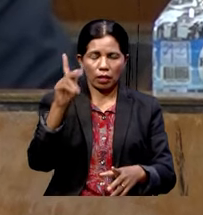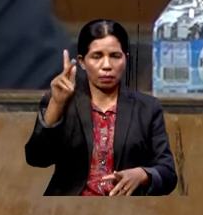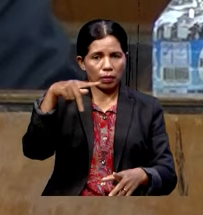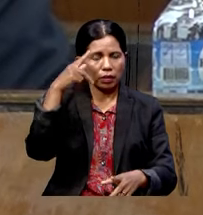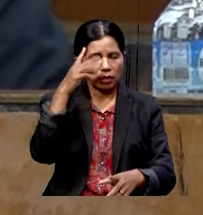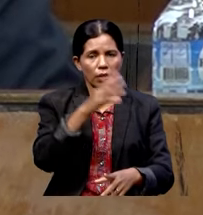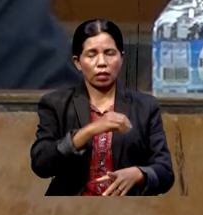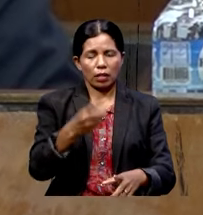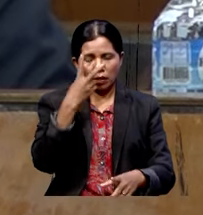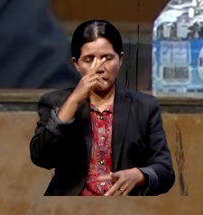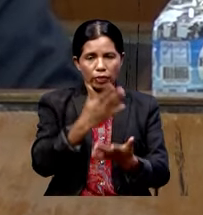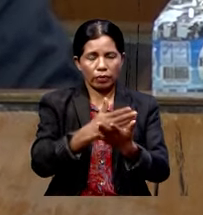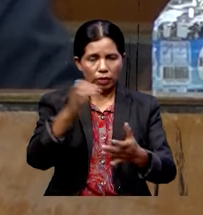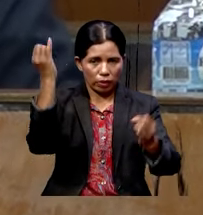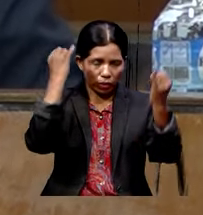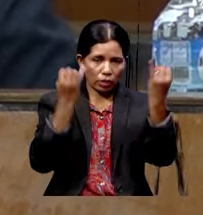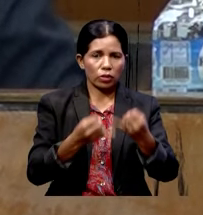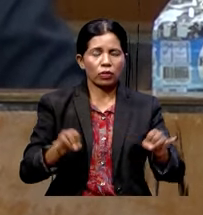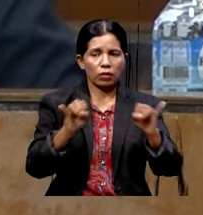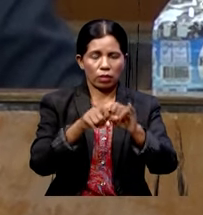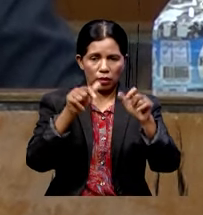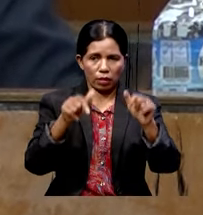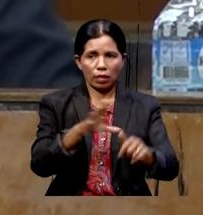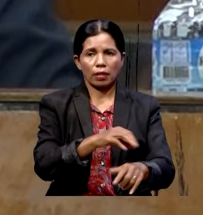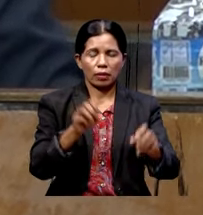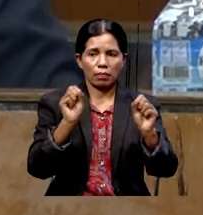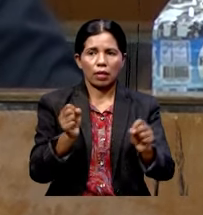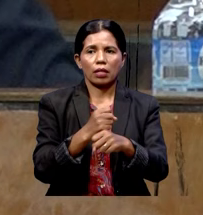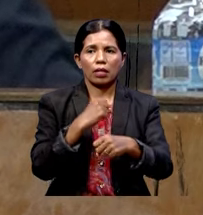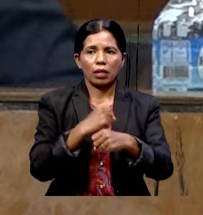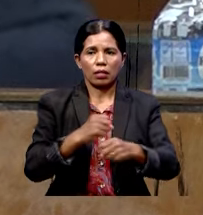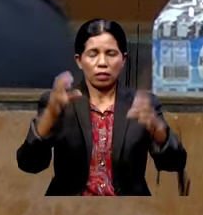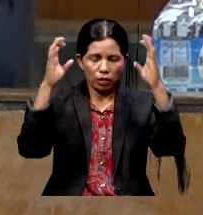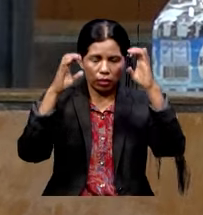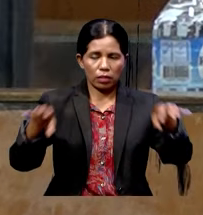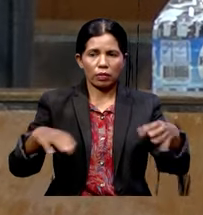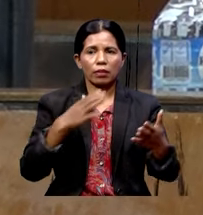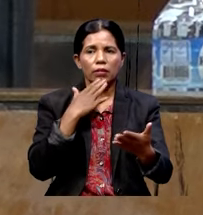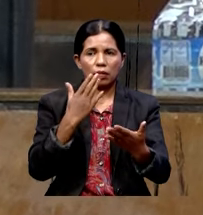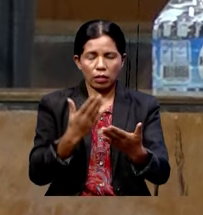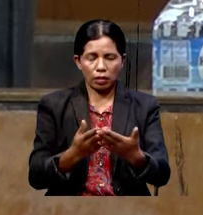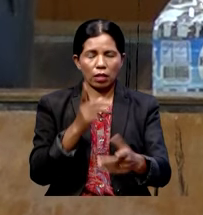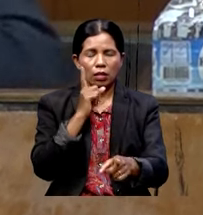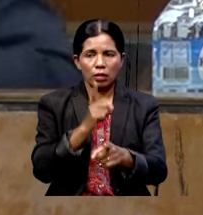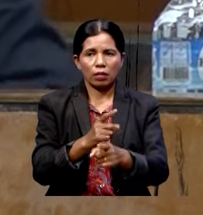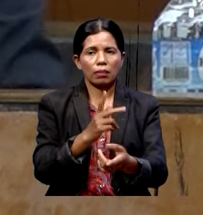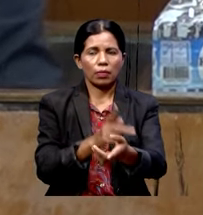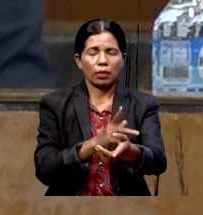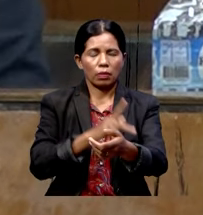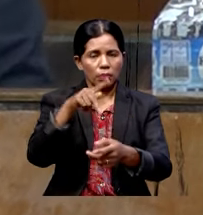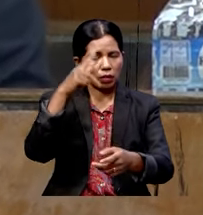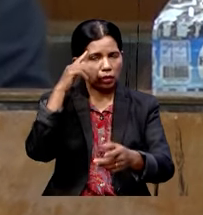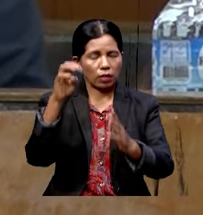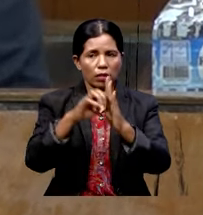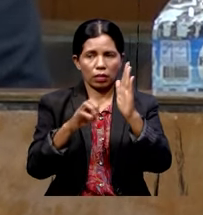política, a tu consolida instituição e da NE, a tu bela halau exerce que na área da NEBEC dia Cliutana, a tu promove política externa